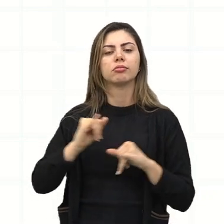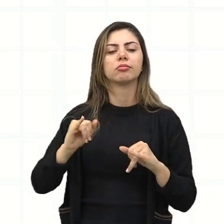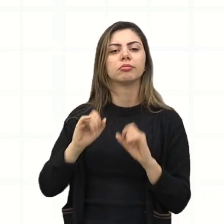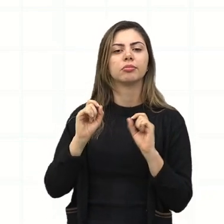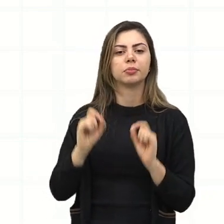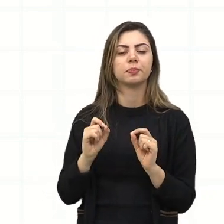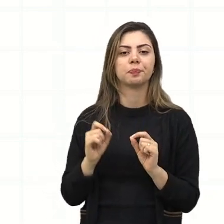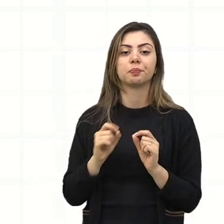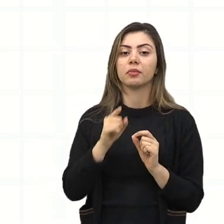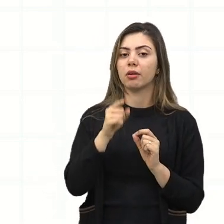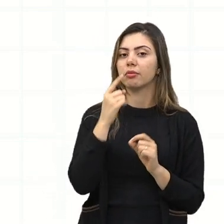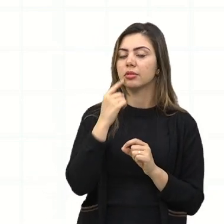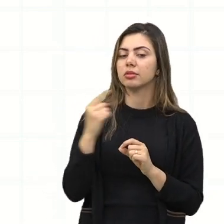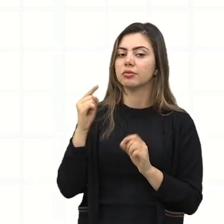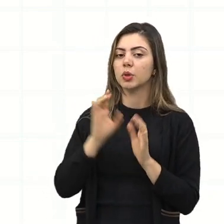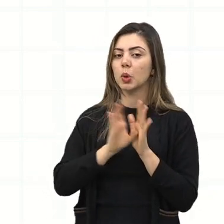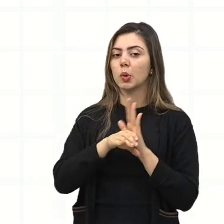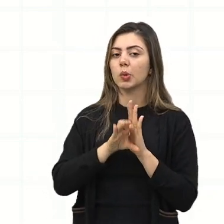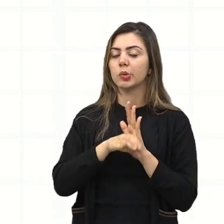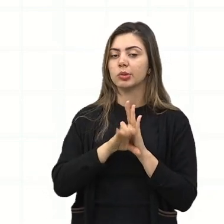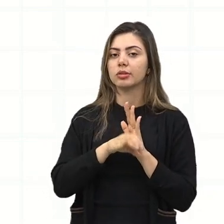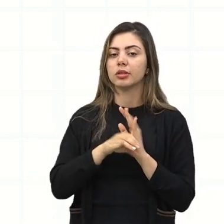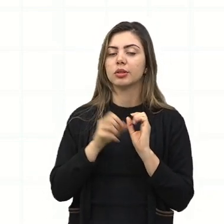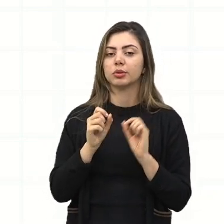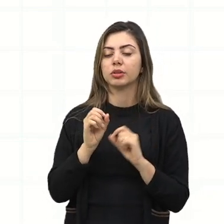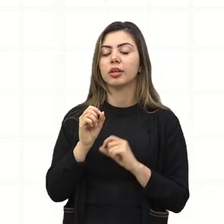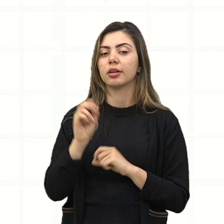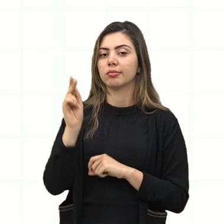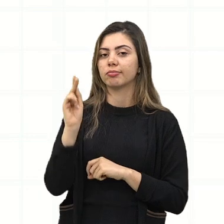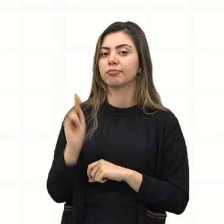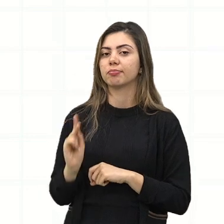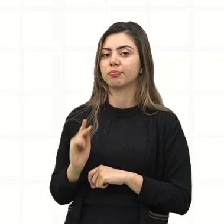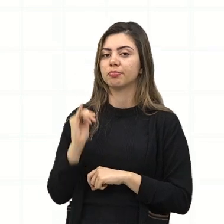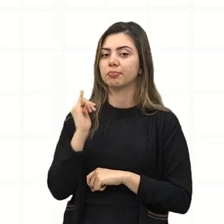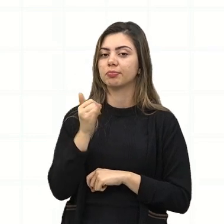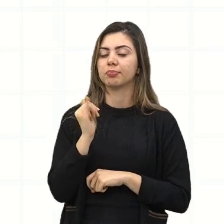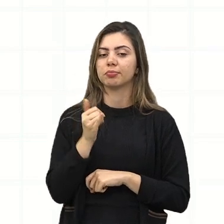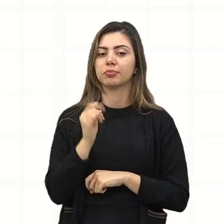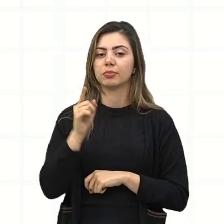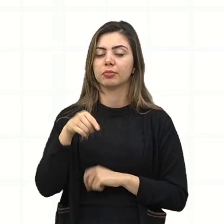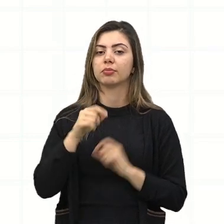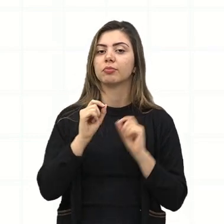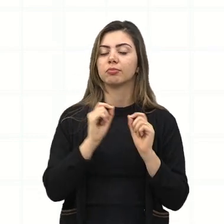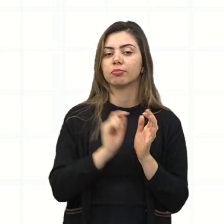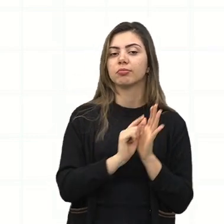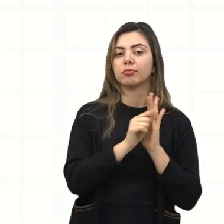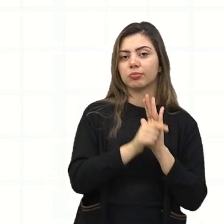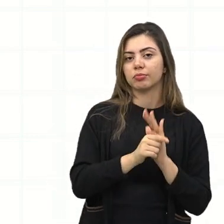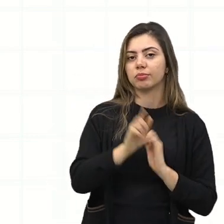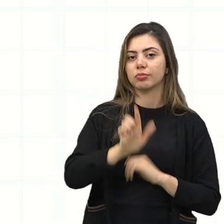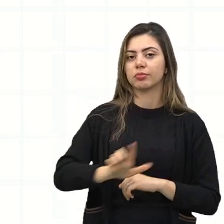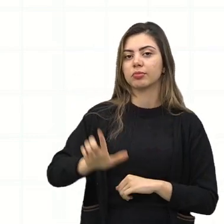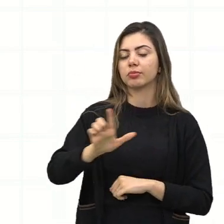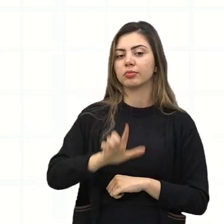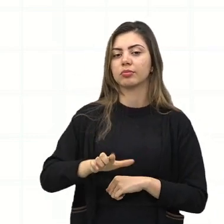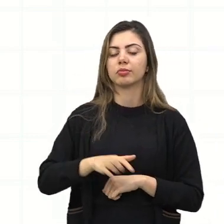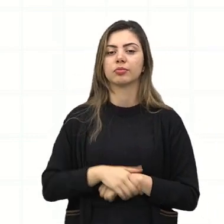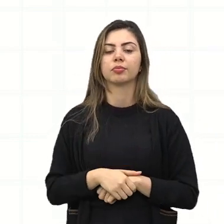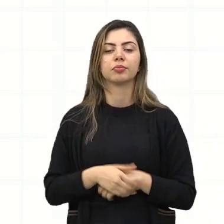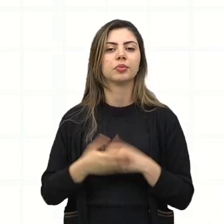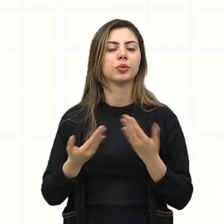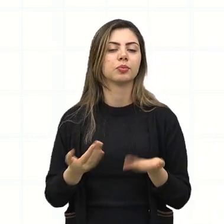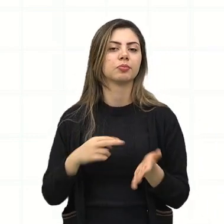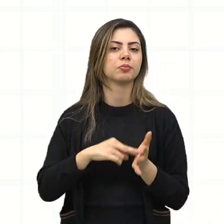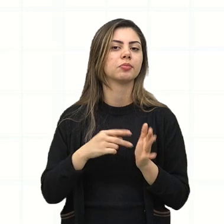no conceito sobre o conto, que ele é um gênero literário, ou seja, uma